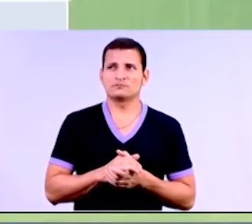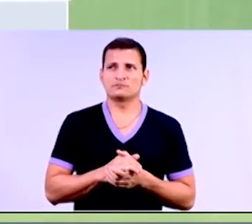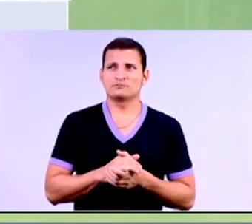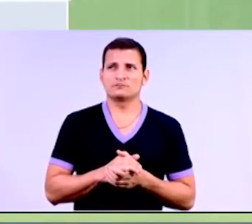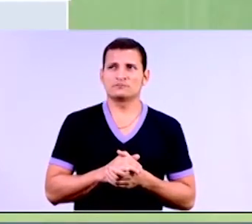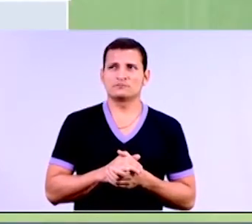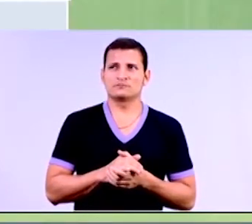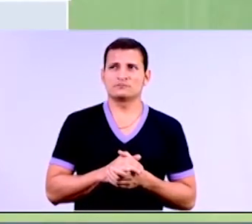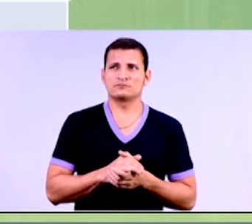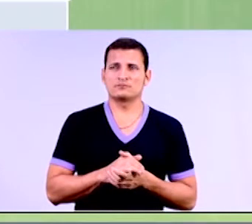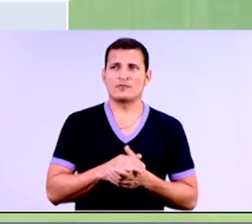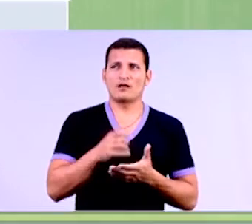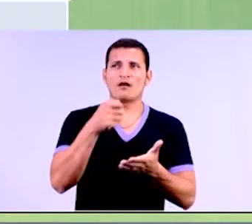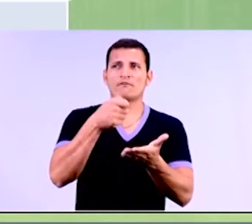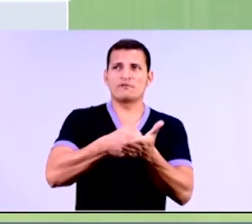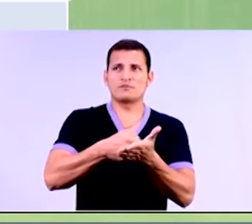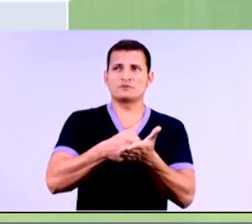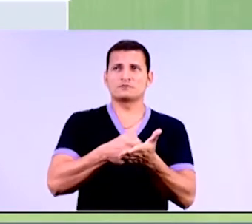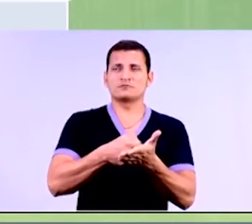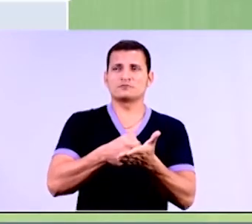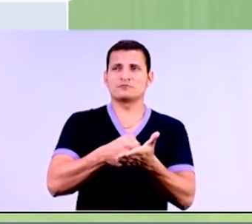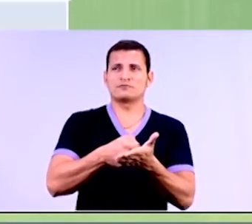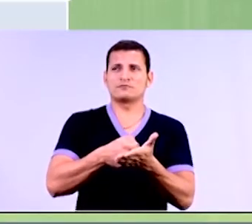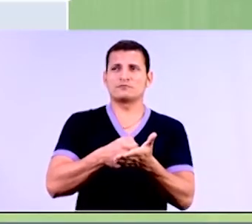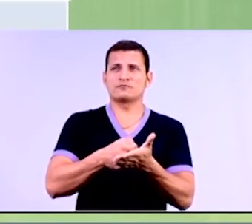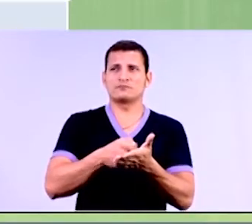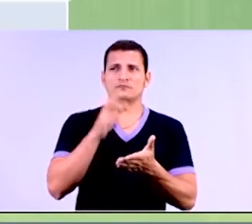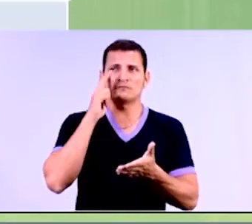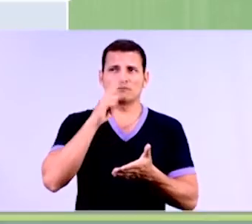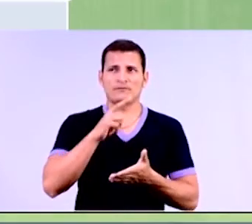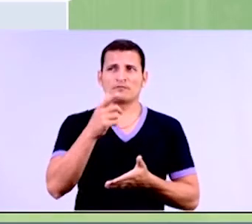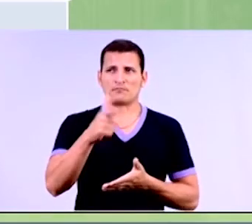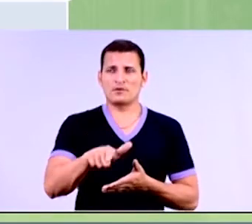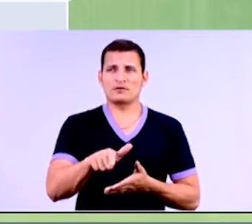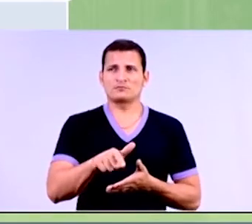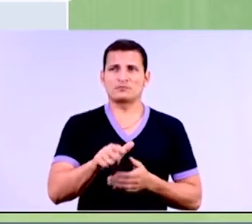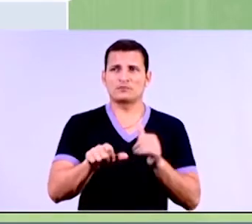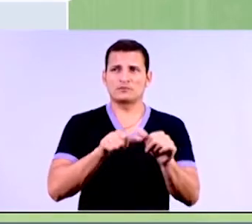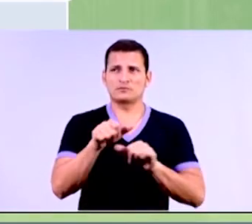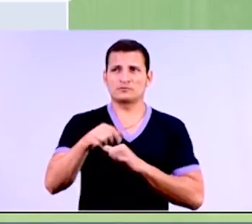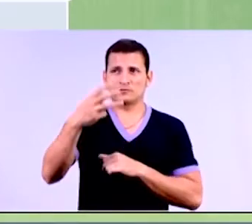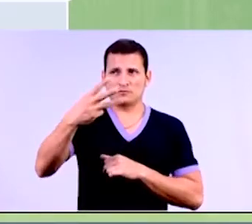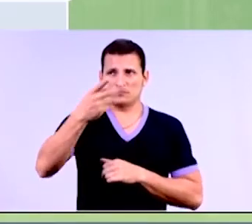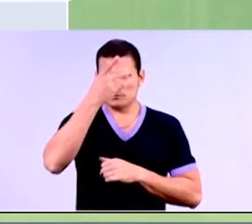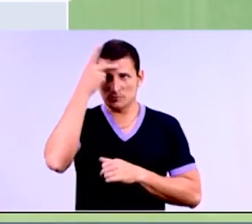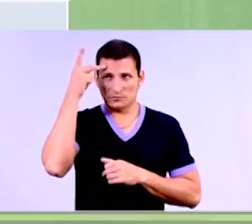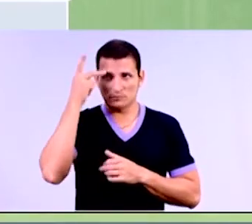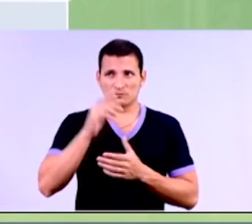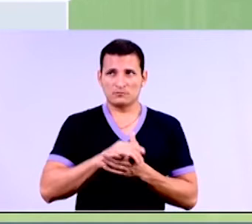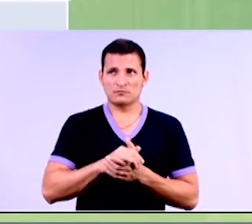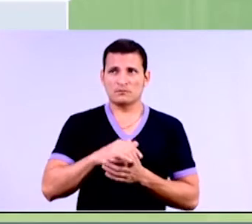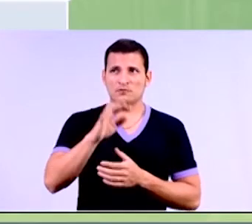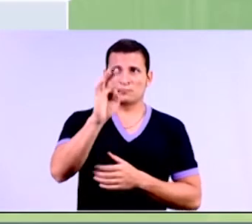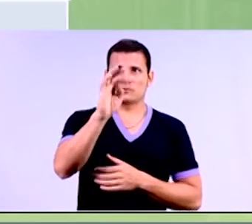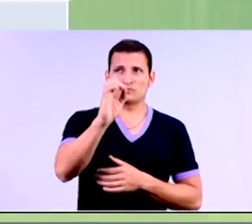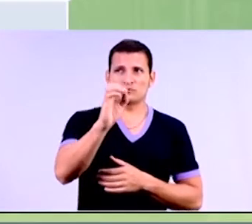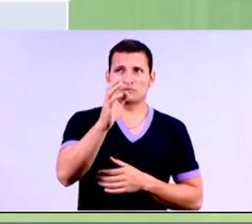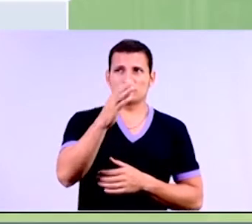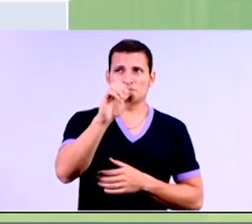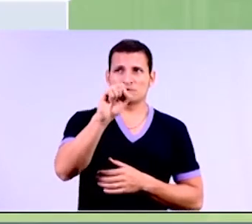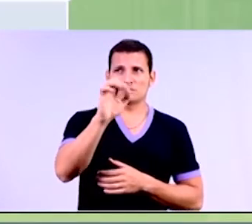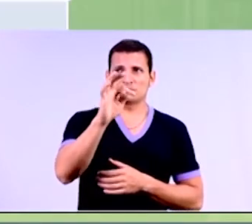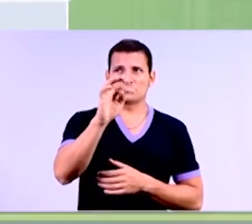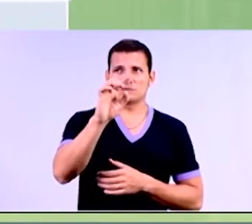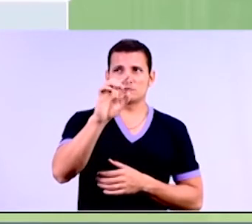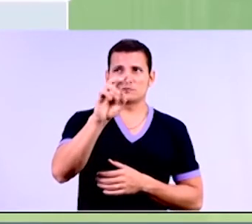ainda na forma afirmativa, gente, vamos ver mais uma alteração aqui na terceira pessoa, o verbo to study. Eu